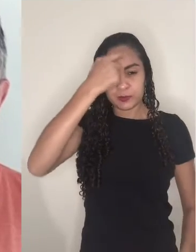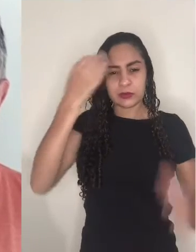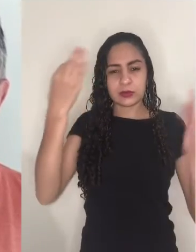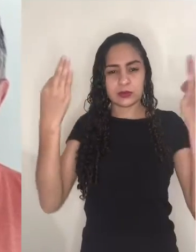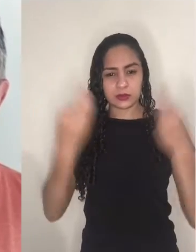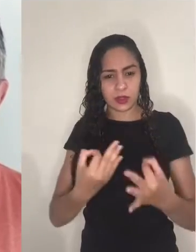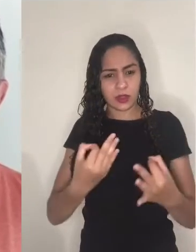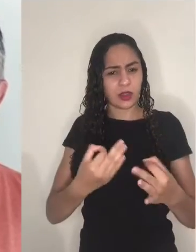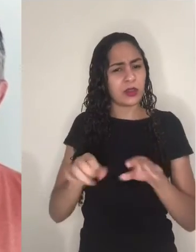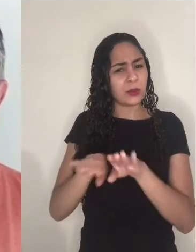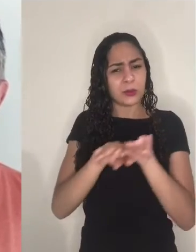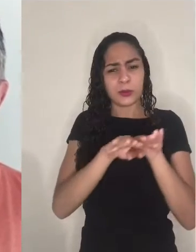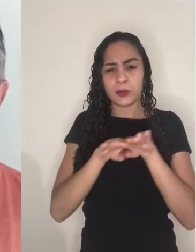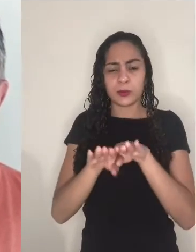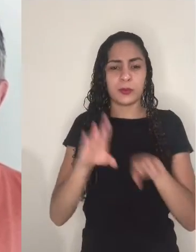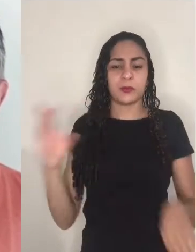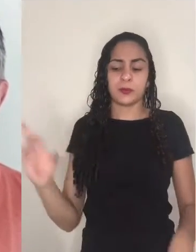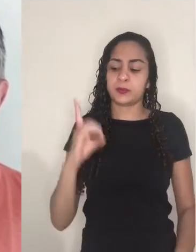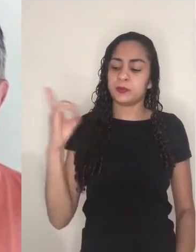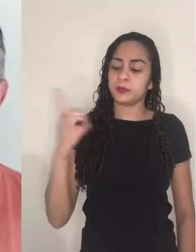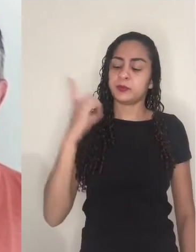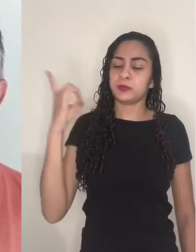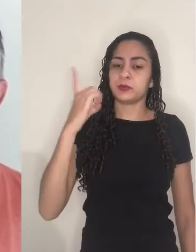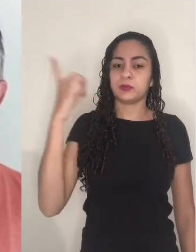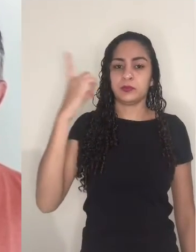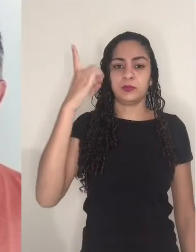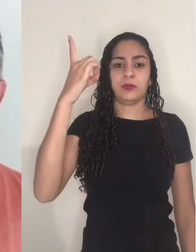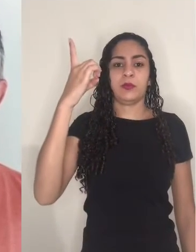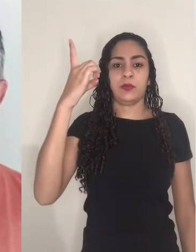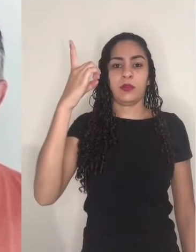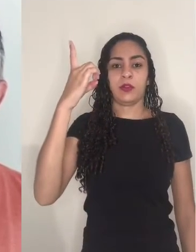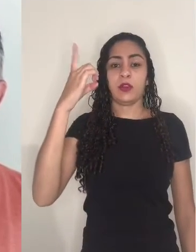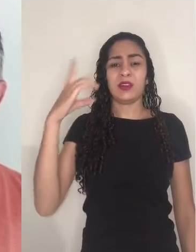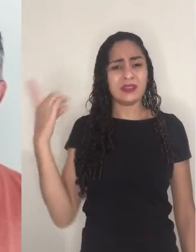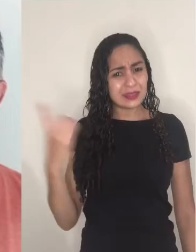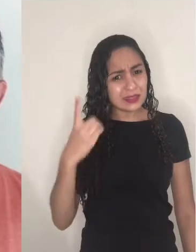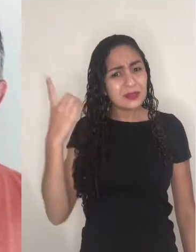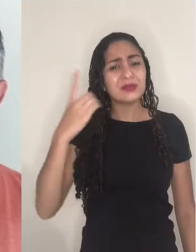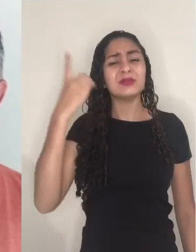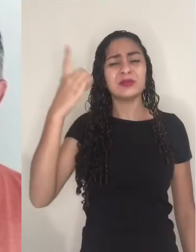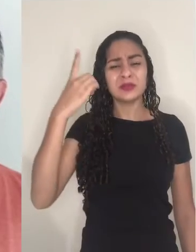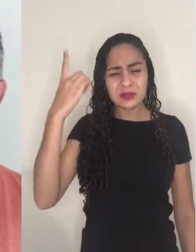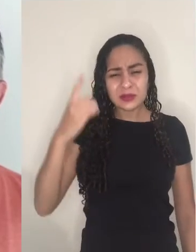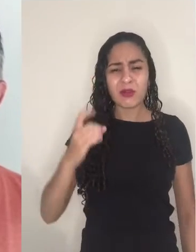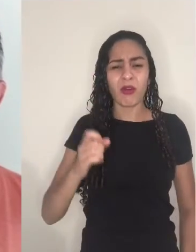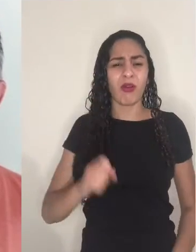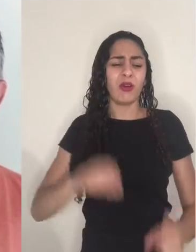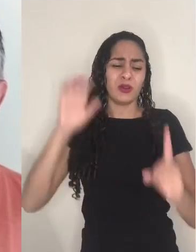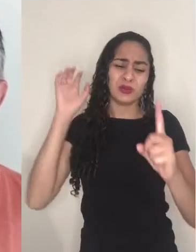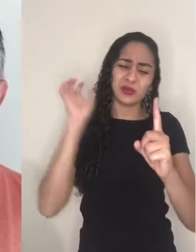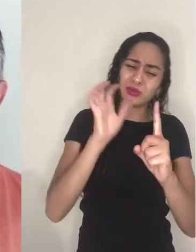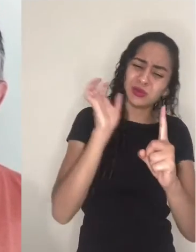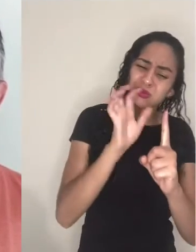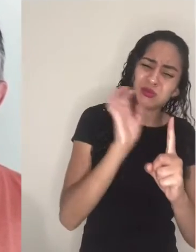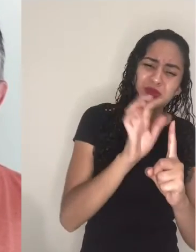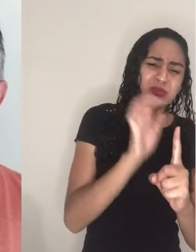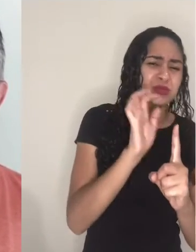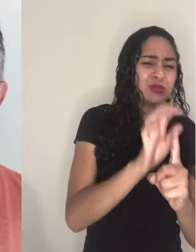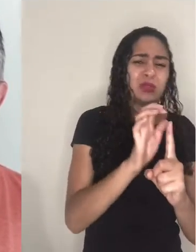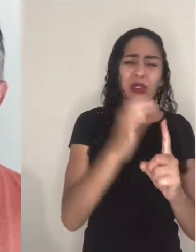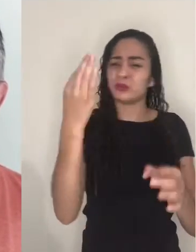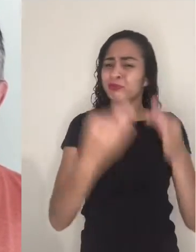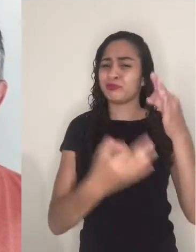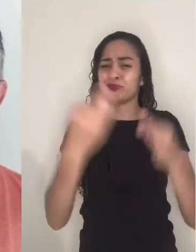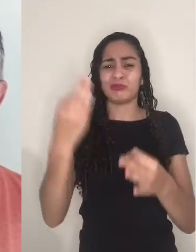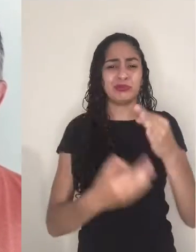como fizera Davi. Ele foi um homem perseguido injustamente, foi